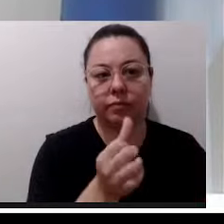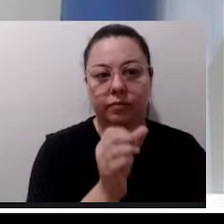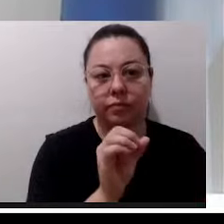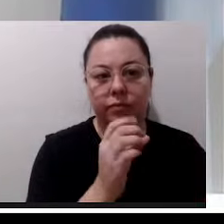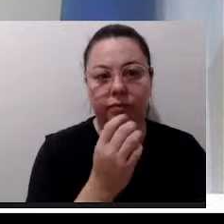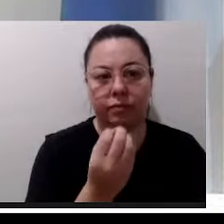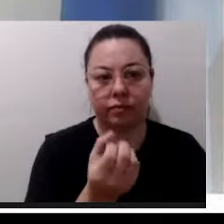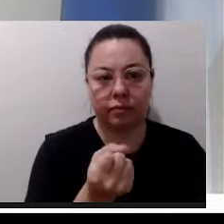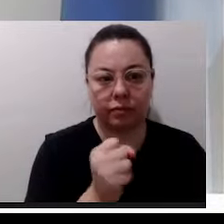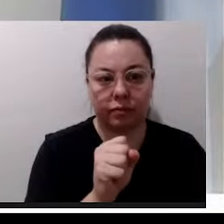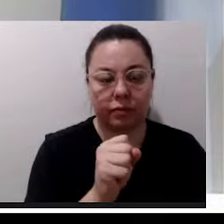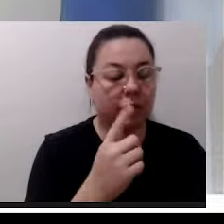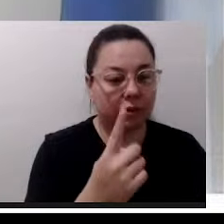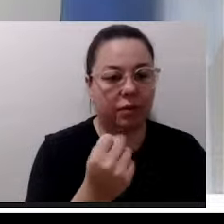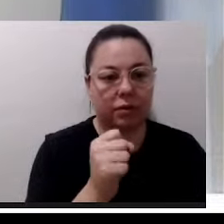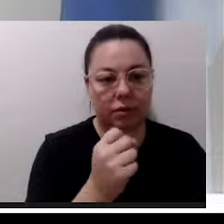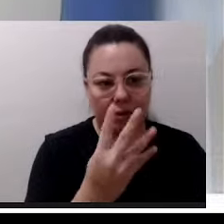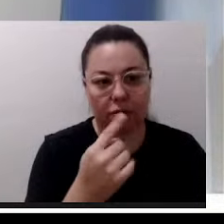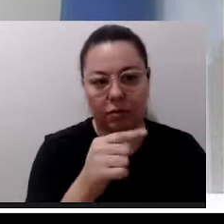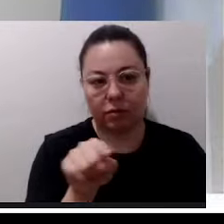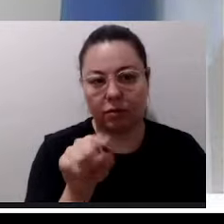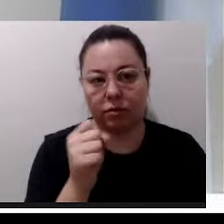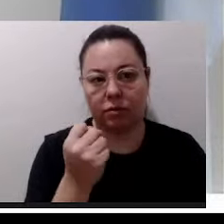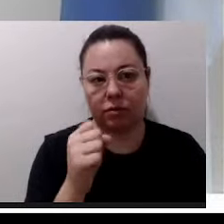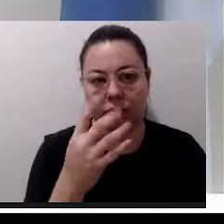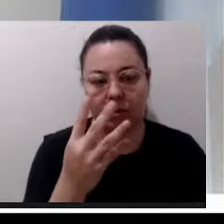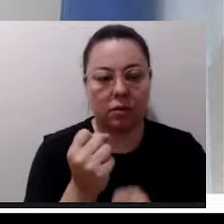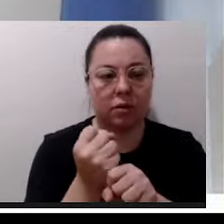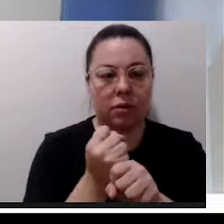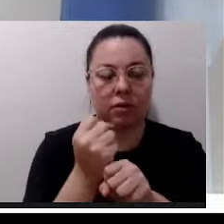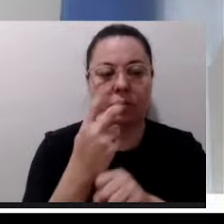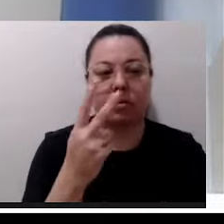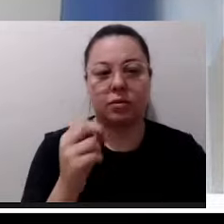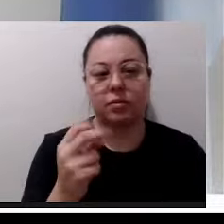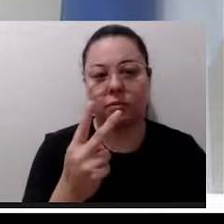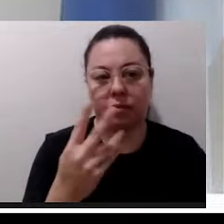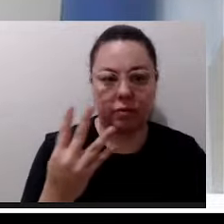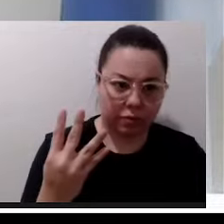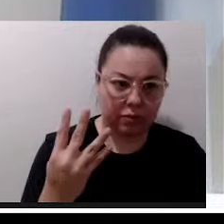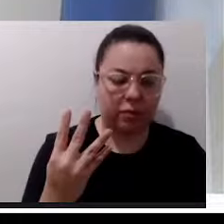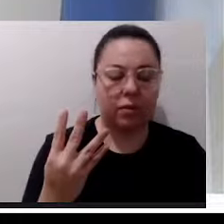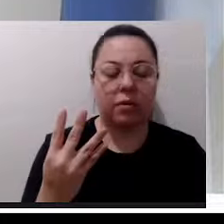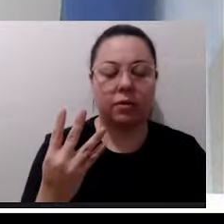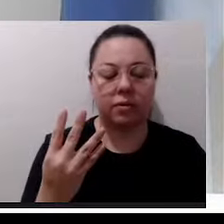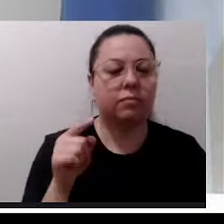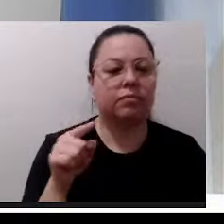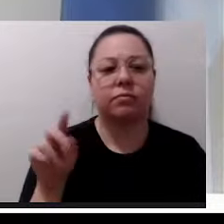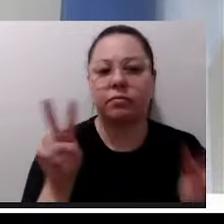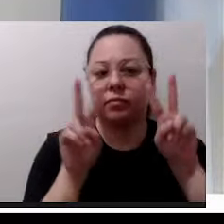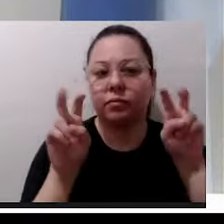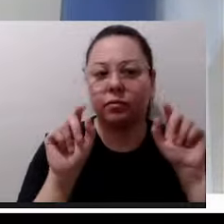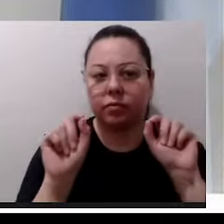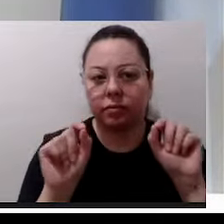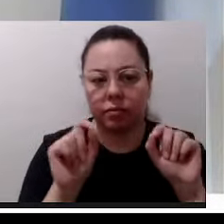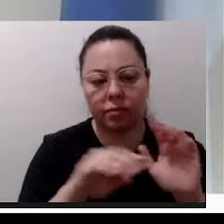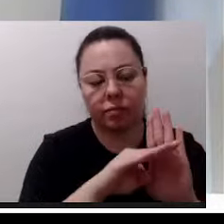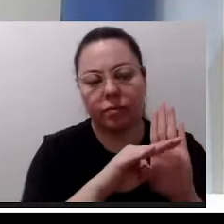060.0184, dígito 84, ano 2024. Trata-se de minuta de